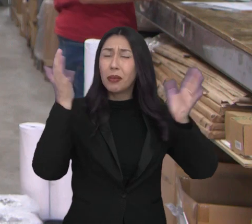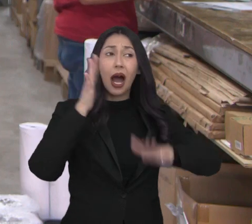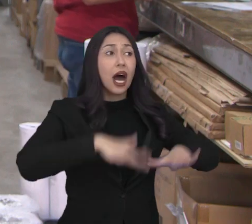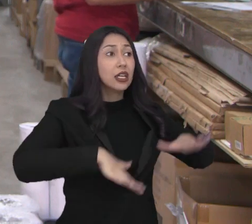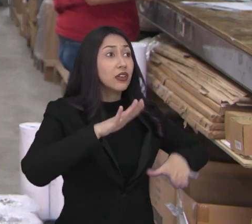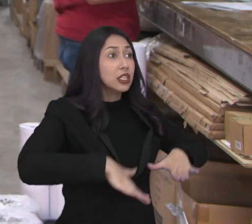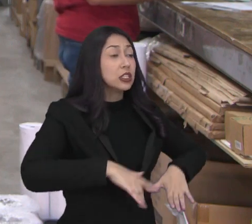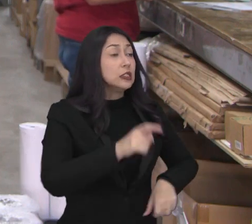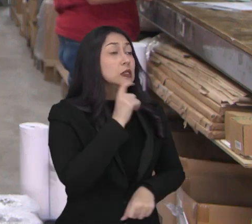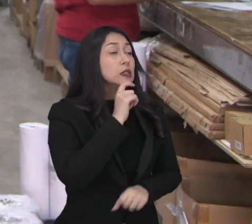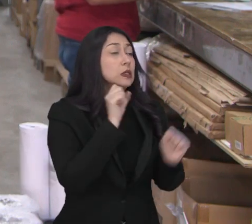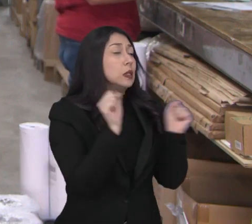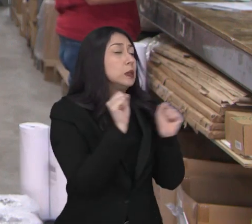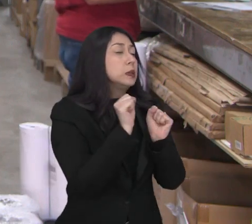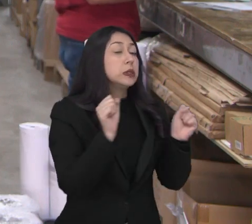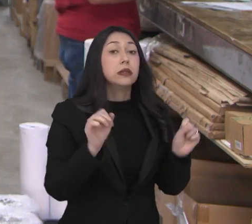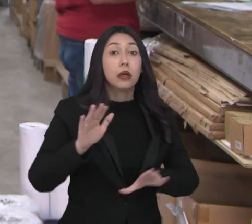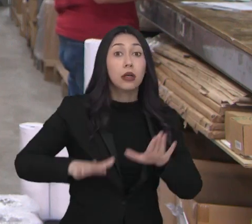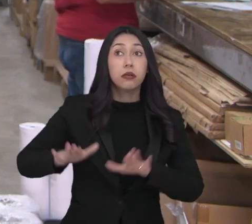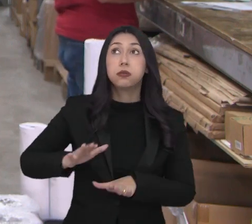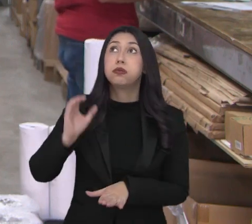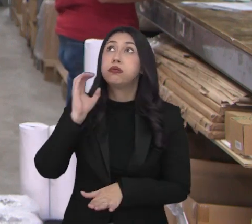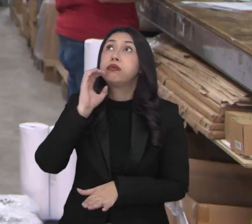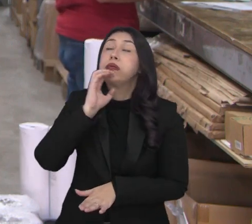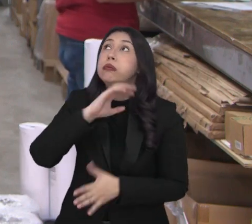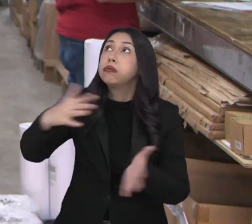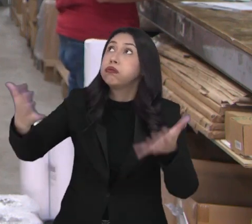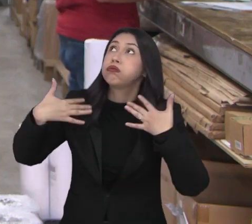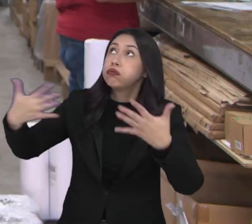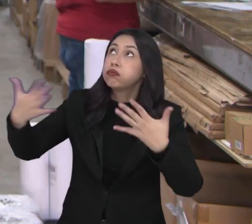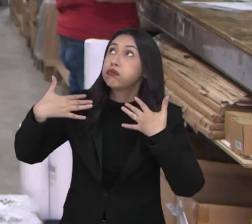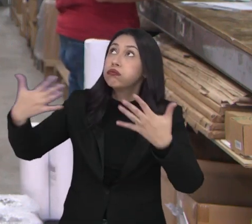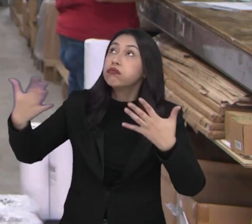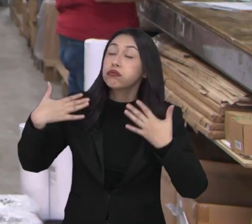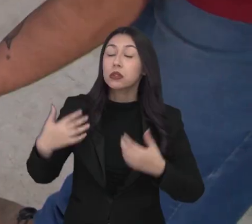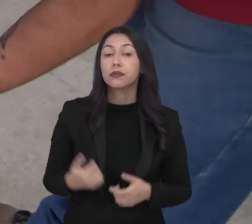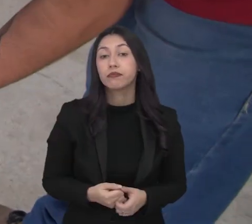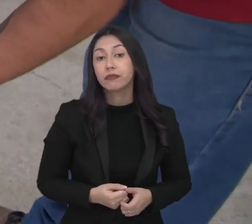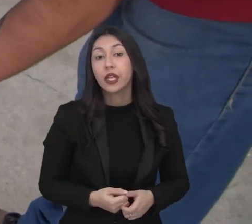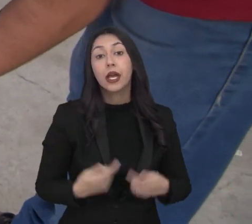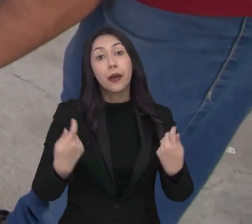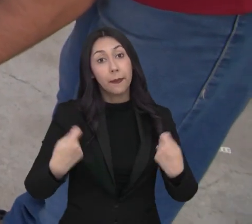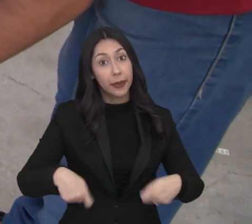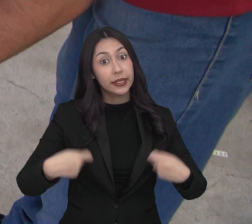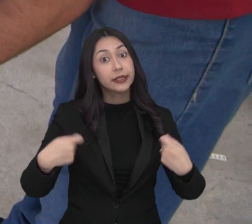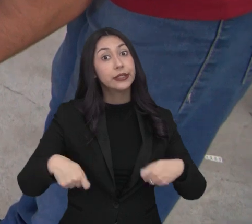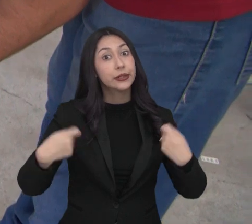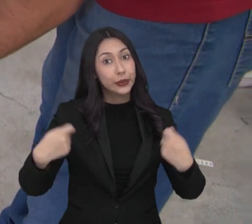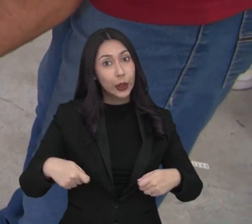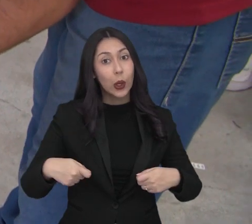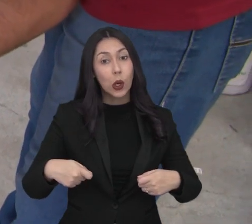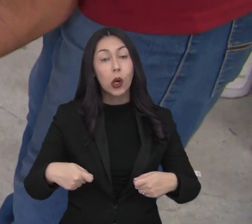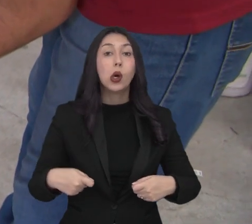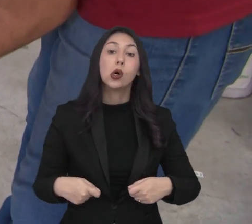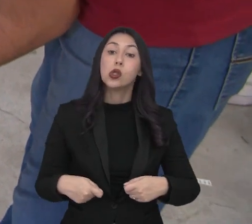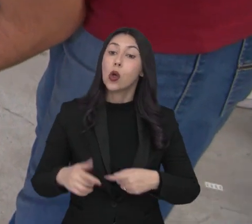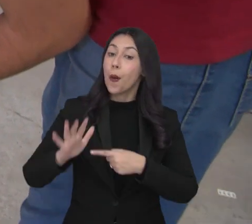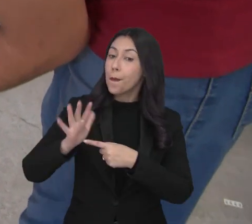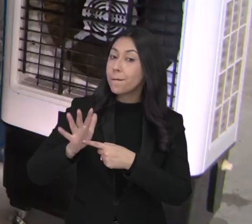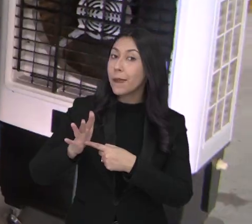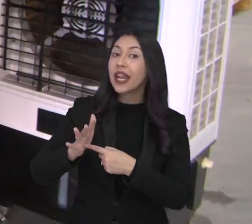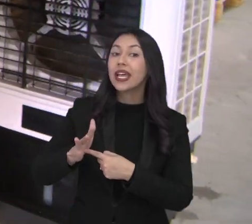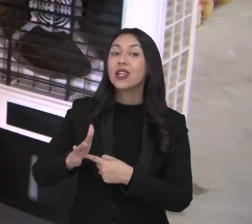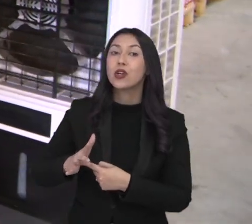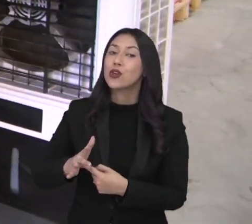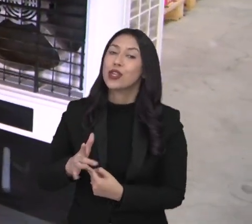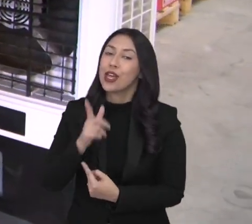alguns extremos e de temperaturas muito altas, então por isso nós implementamos essas mudanças. Uma das medidas foi a instalação de um